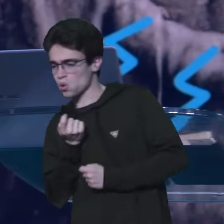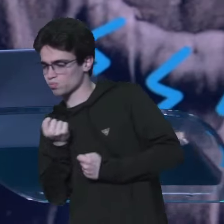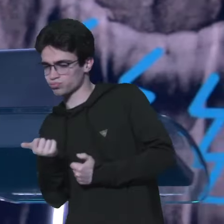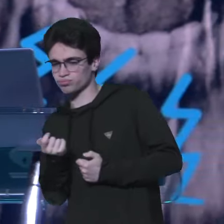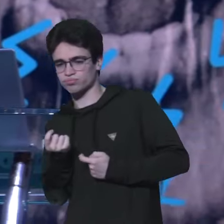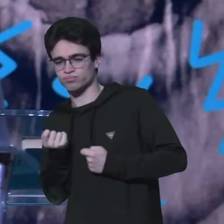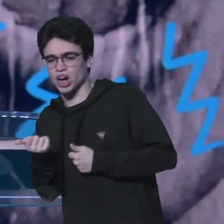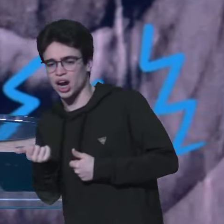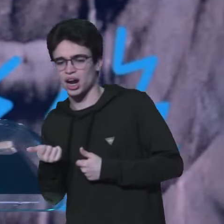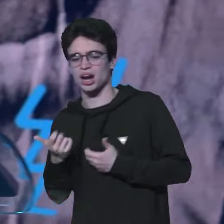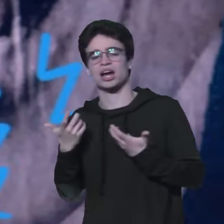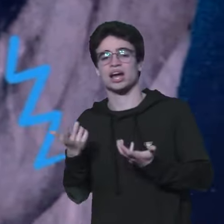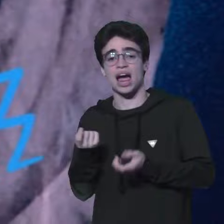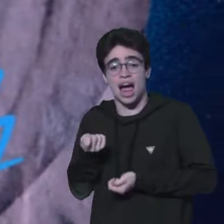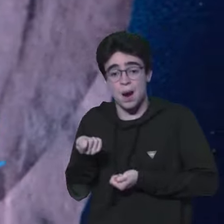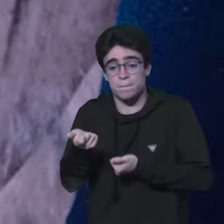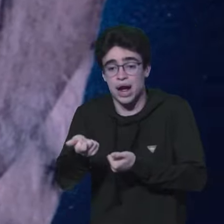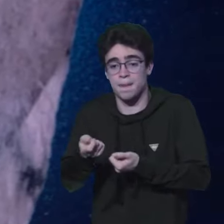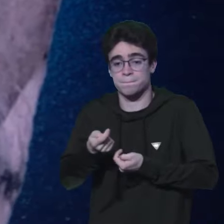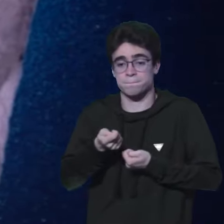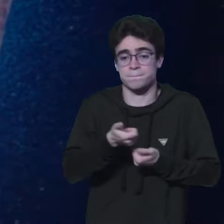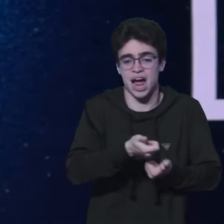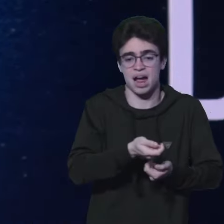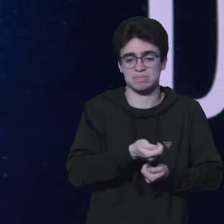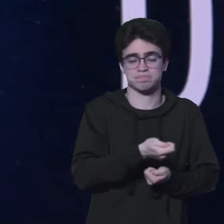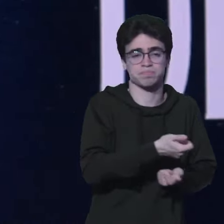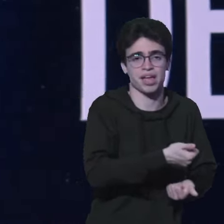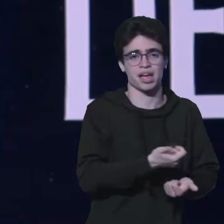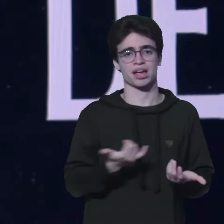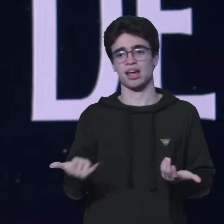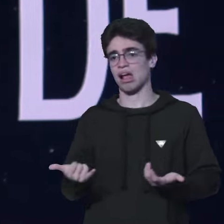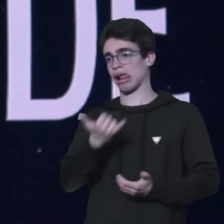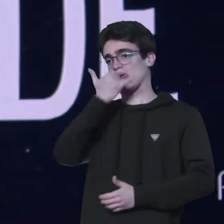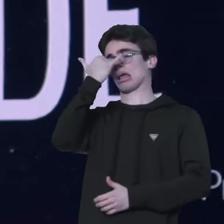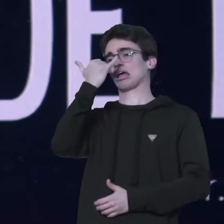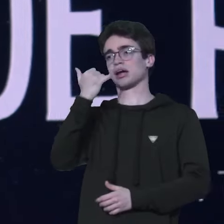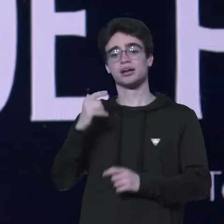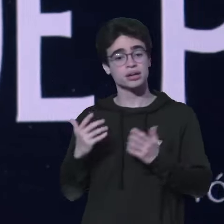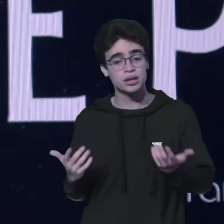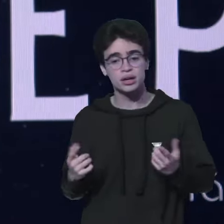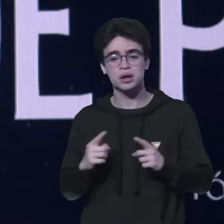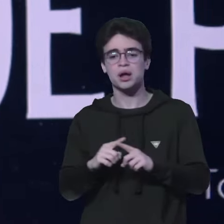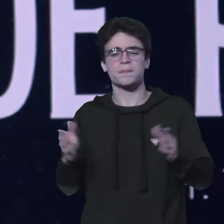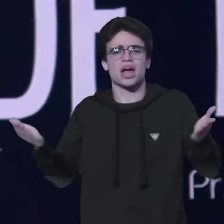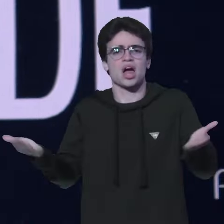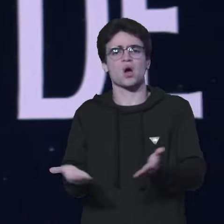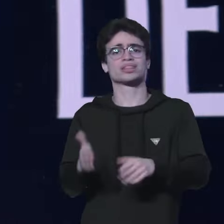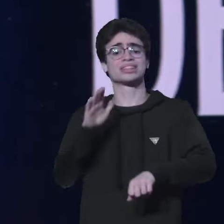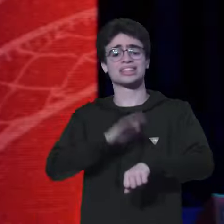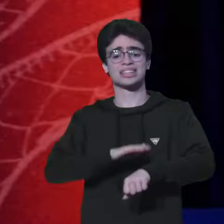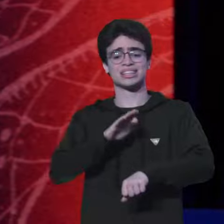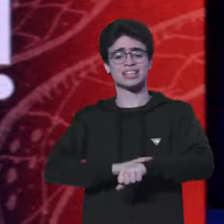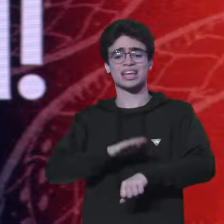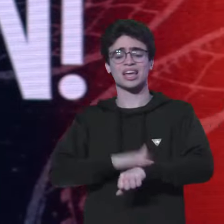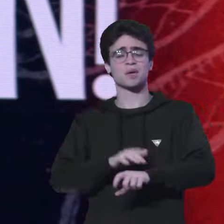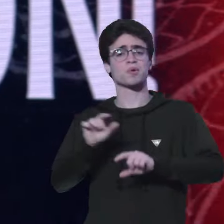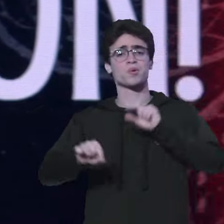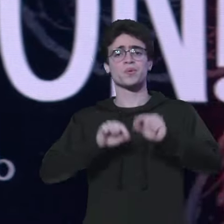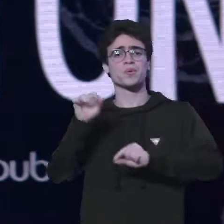futuro e enganava as pessoas. E hoje nós estamos num tempo onde o espírito